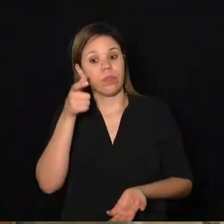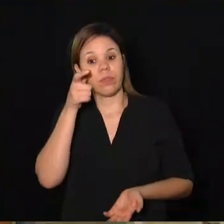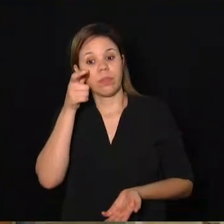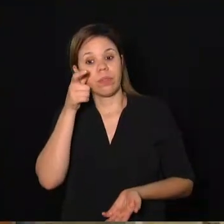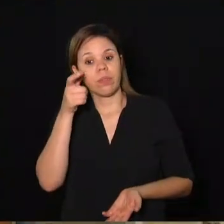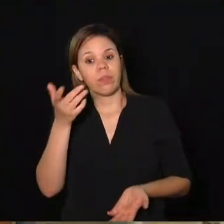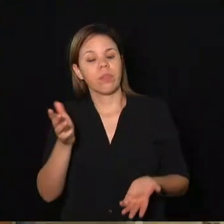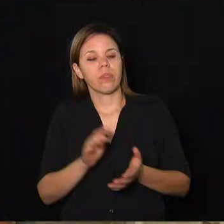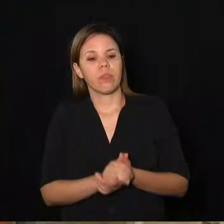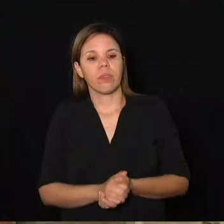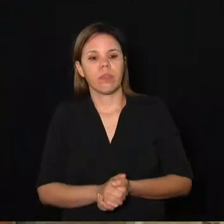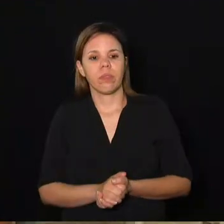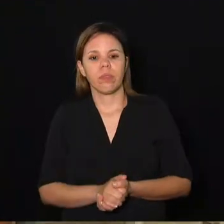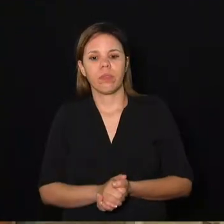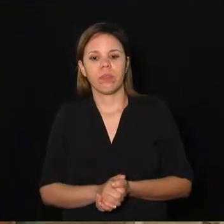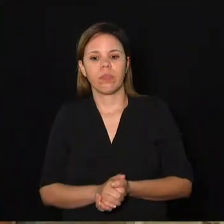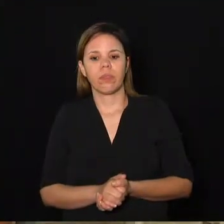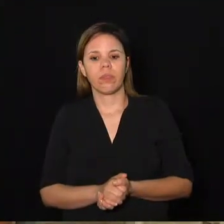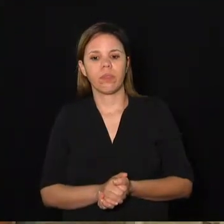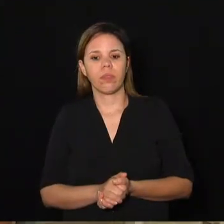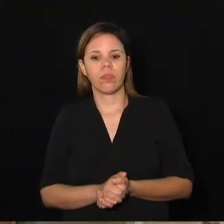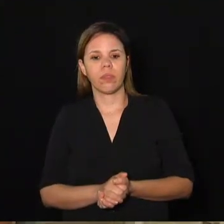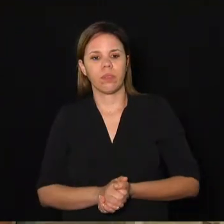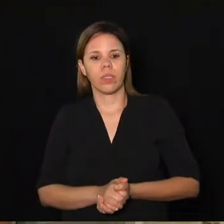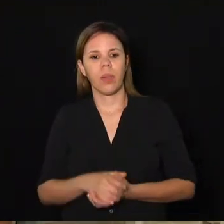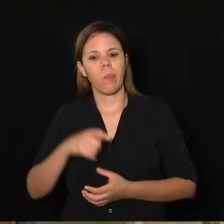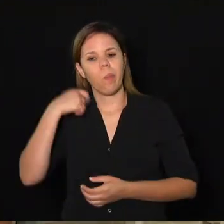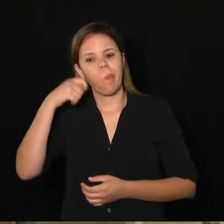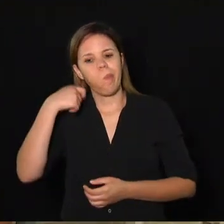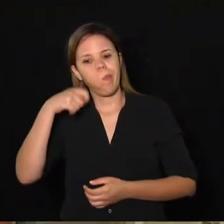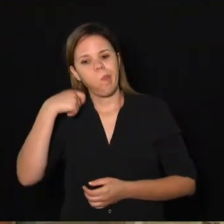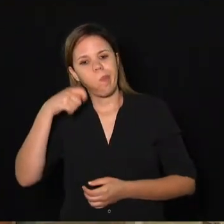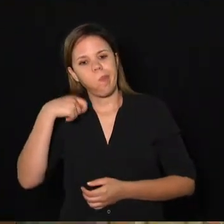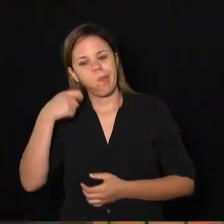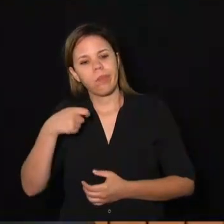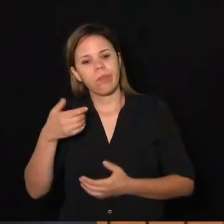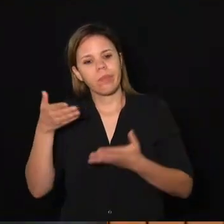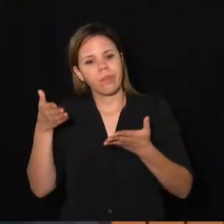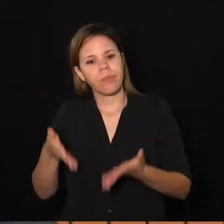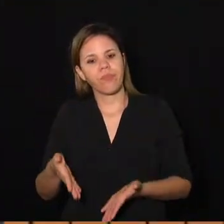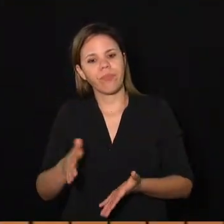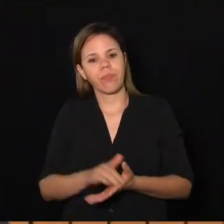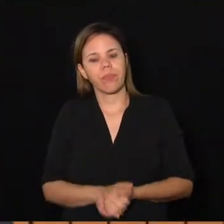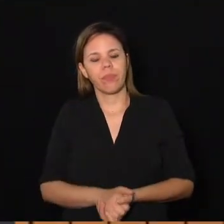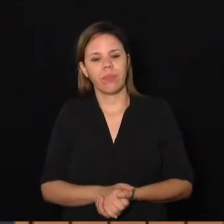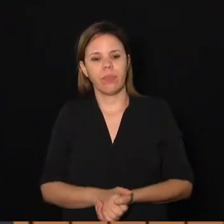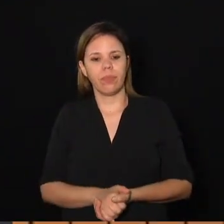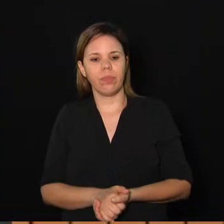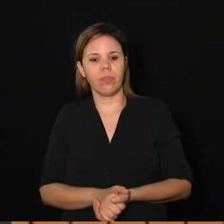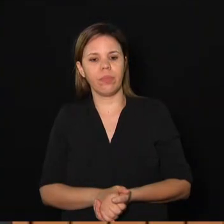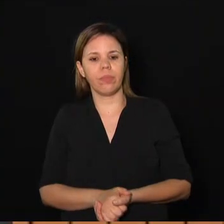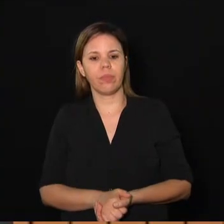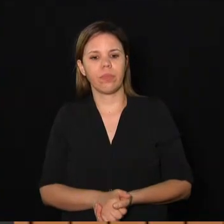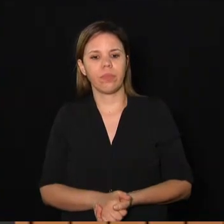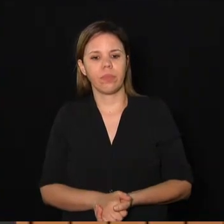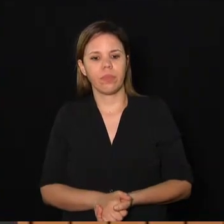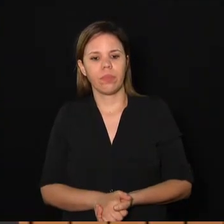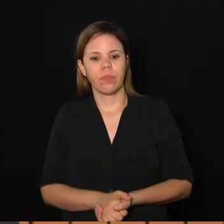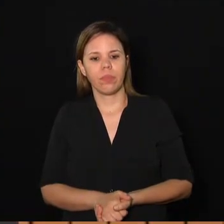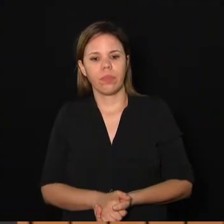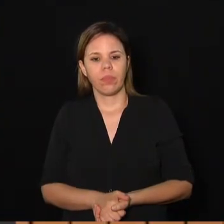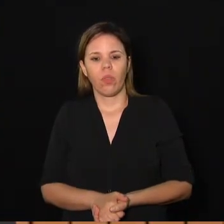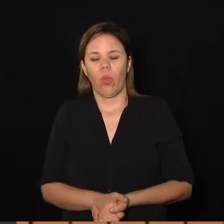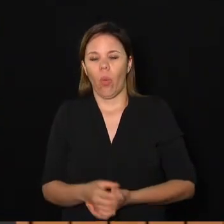de dois colegas aqui do lado advogados que estão aqui eles falando que o olho tem duas mil